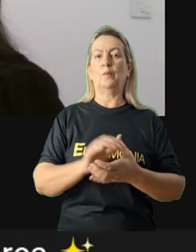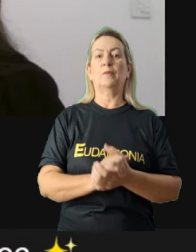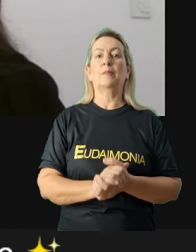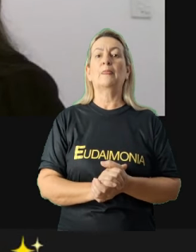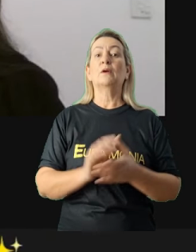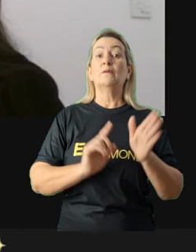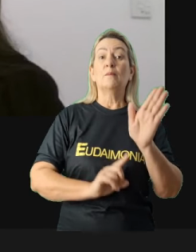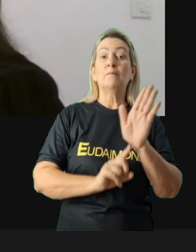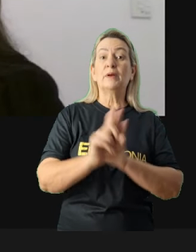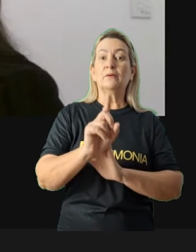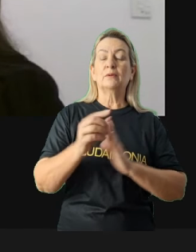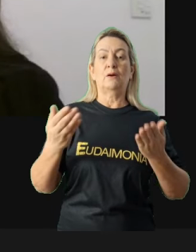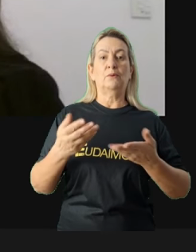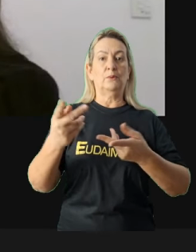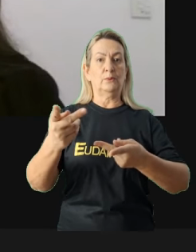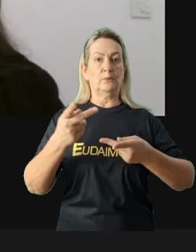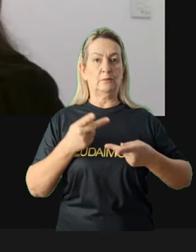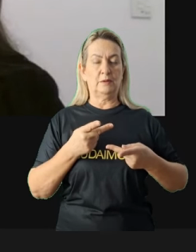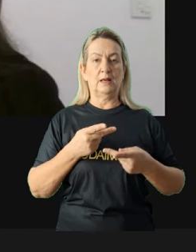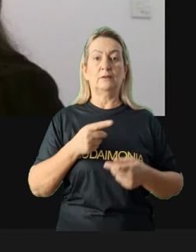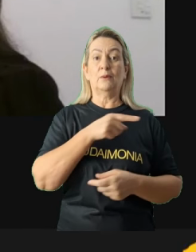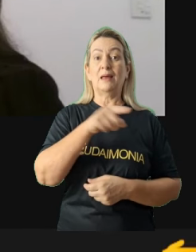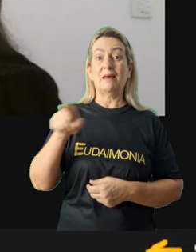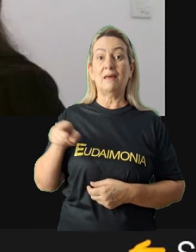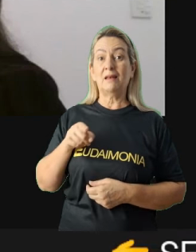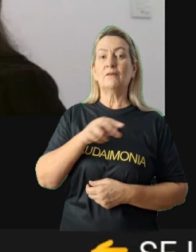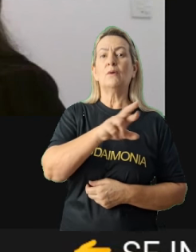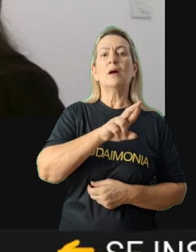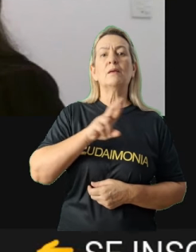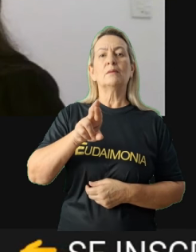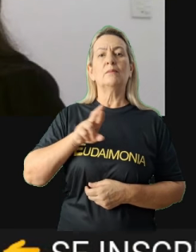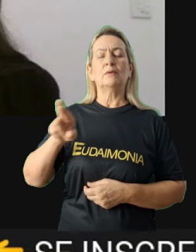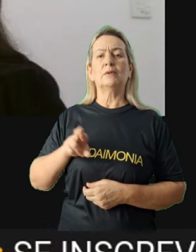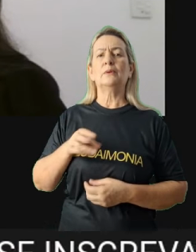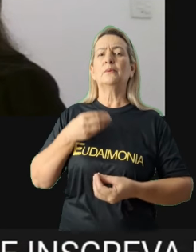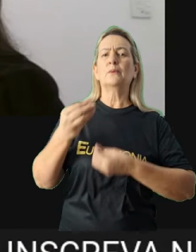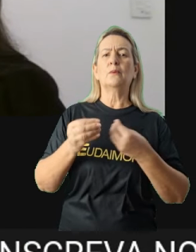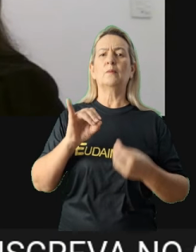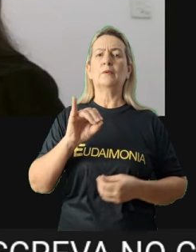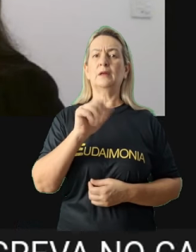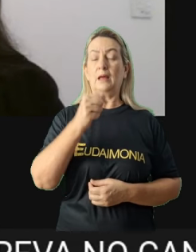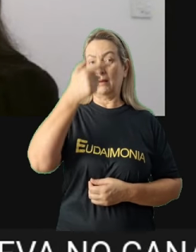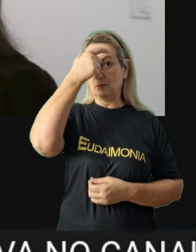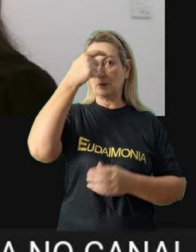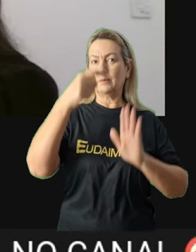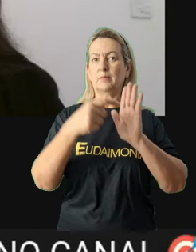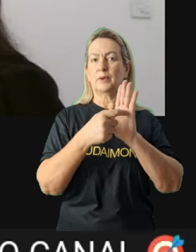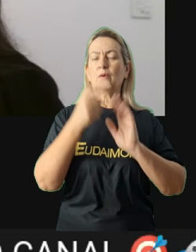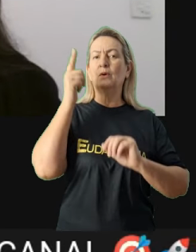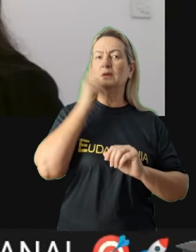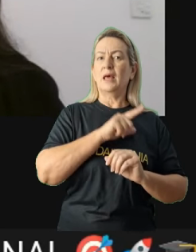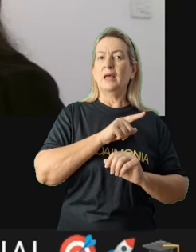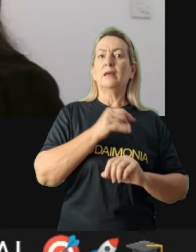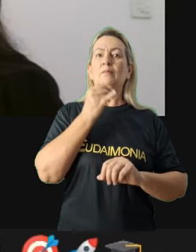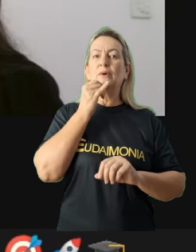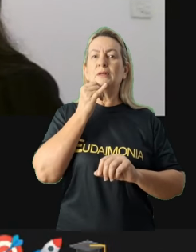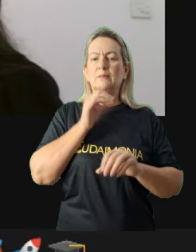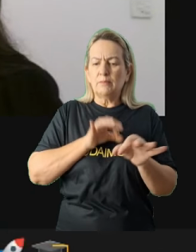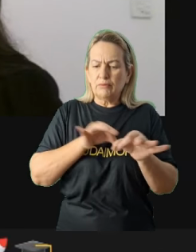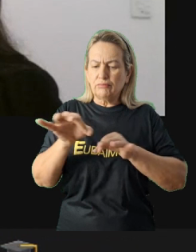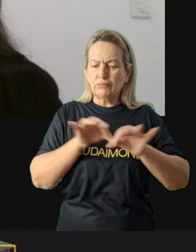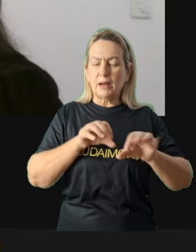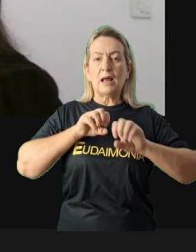você vai perguntar para esses caras? A ideia, gente, é que eles me digam o que eles acham, como que a IA consegue fazer a educação do